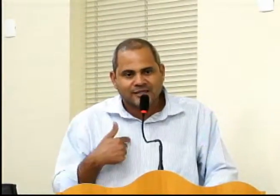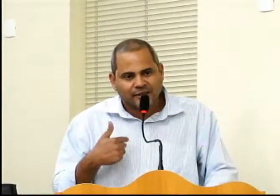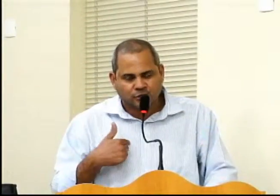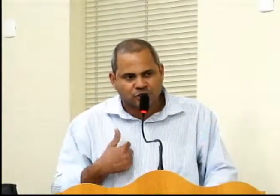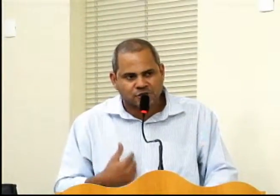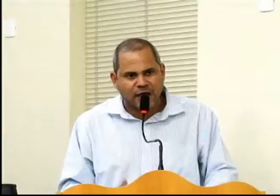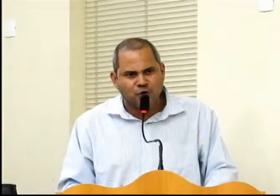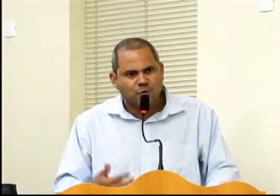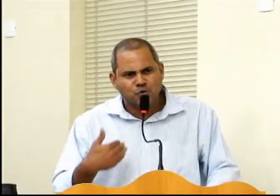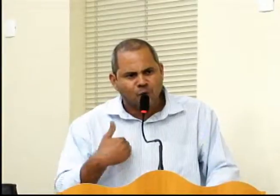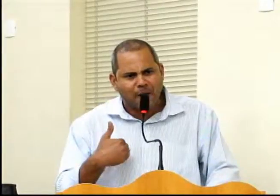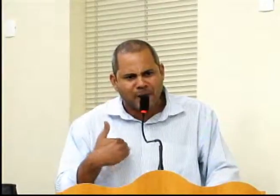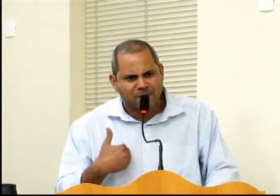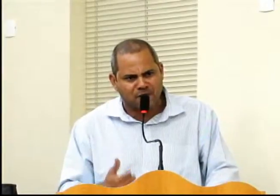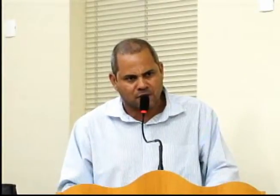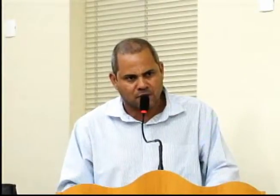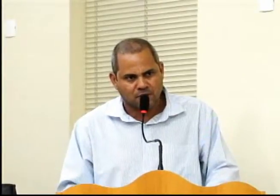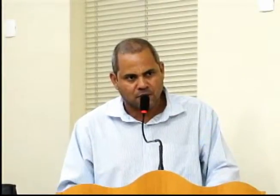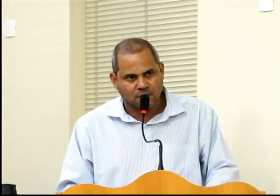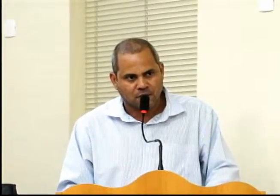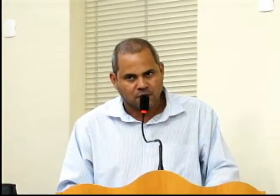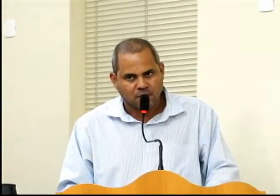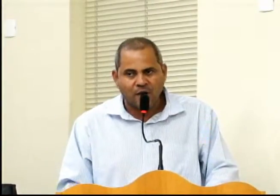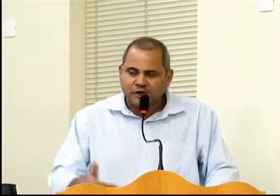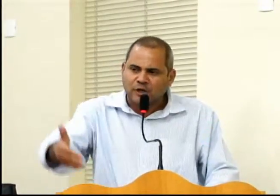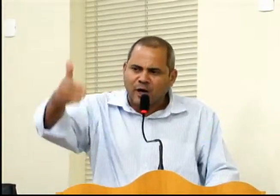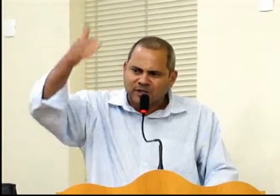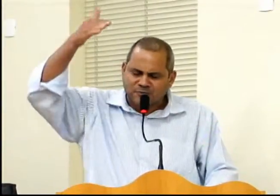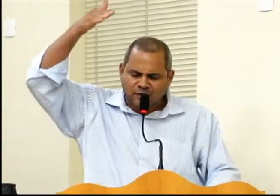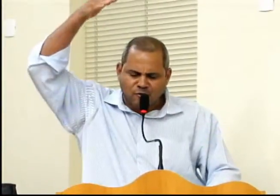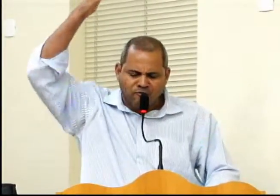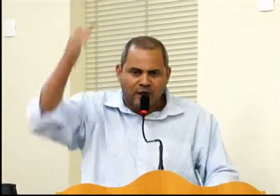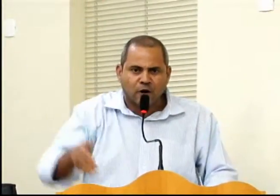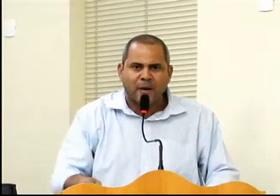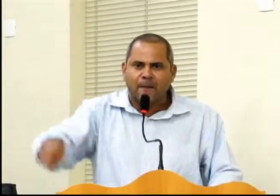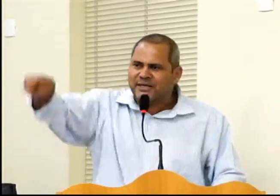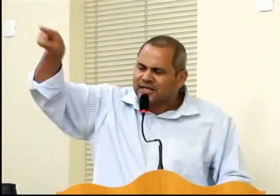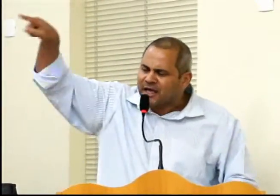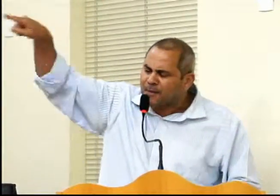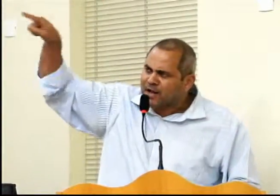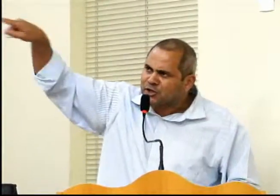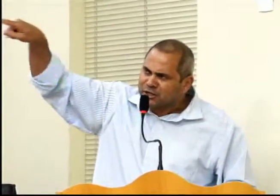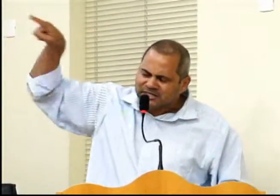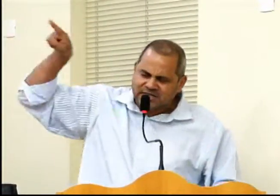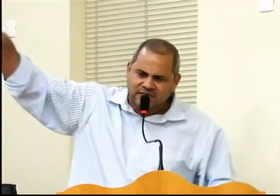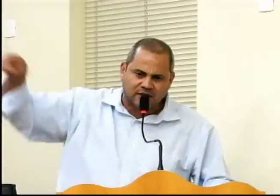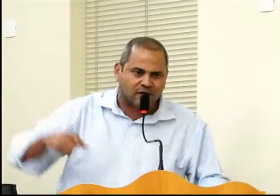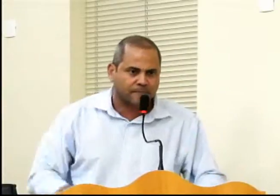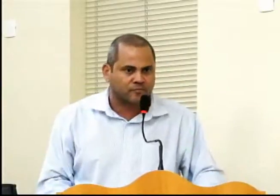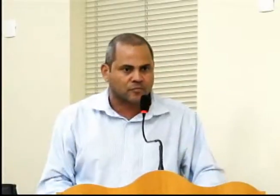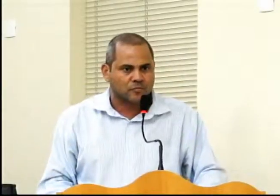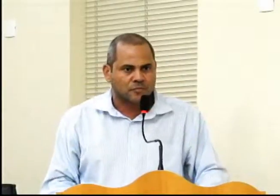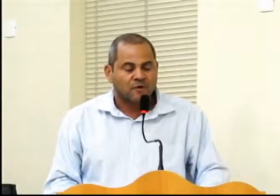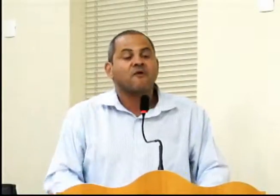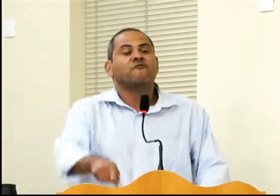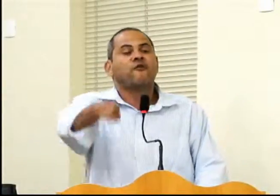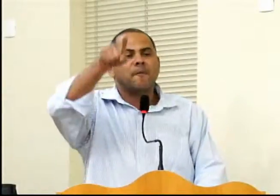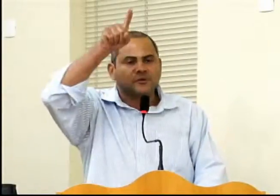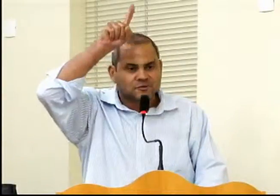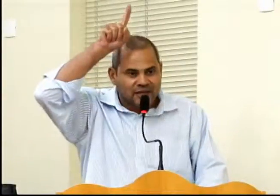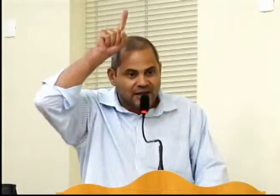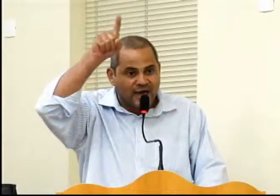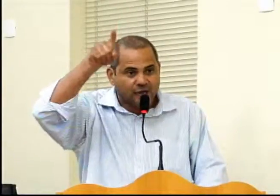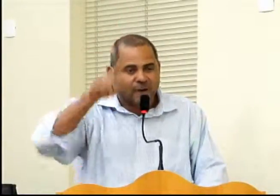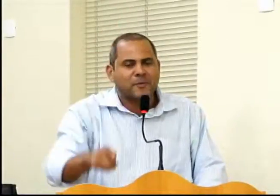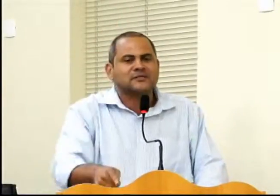A realidade que eu estou dizendo não é para mim. Eu acho que nós estamos aqui como vereador para representar a população que necessita.